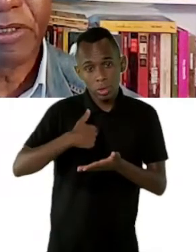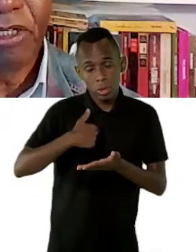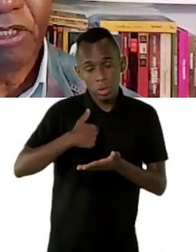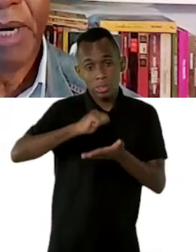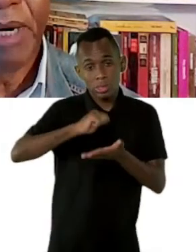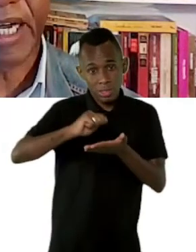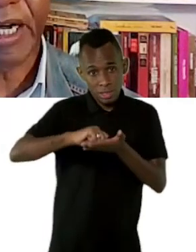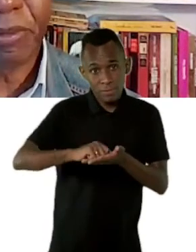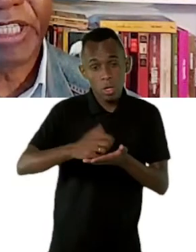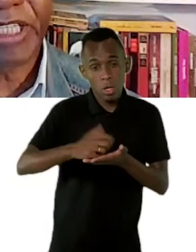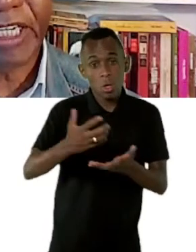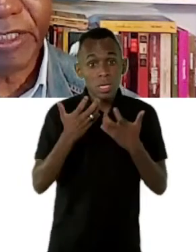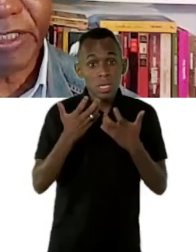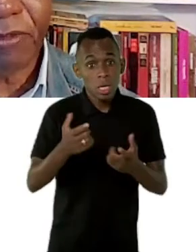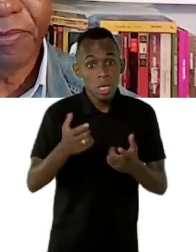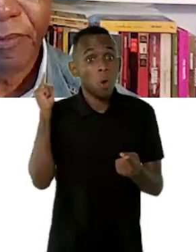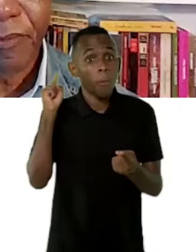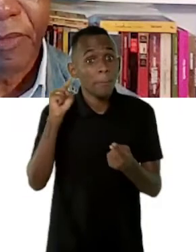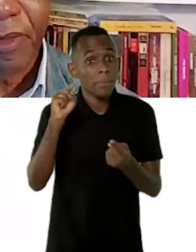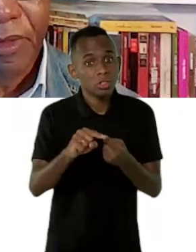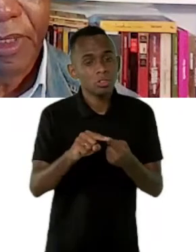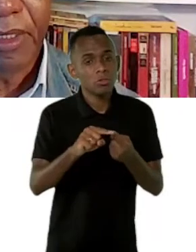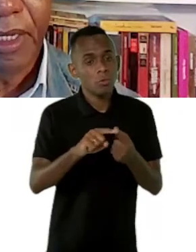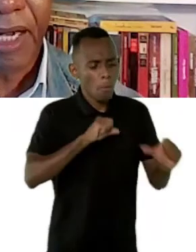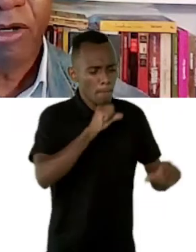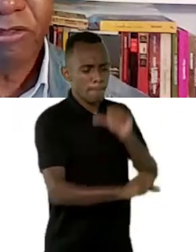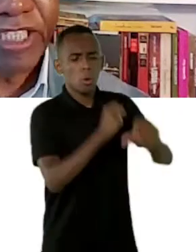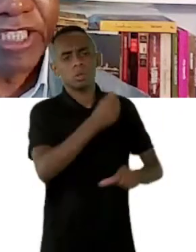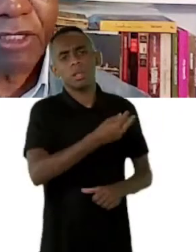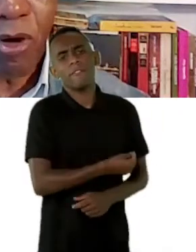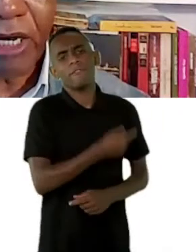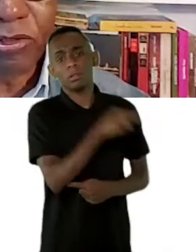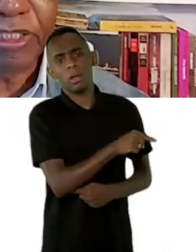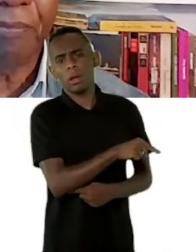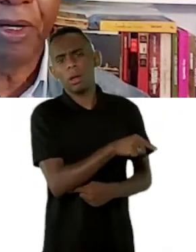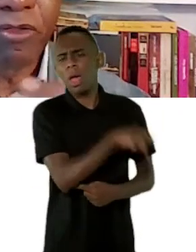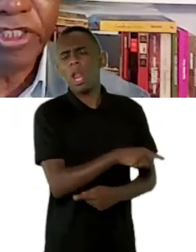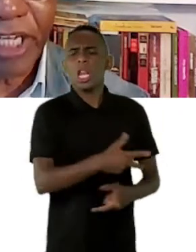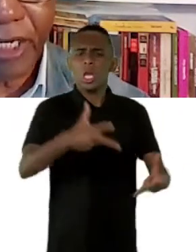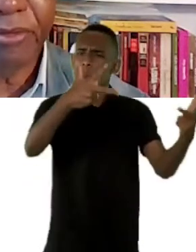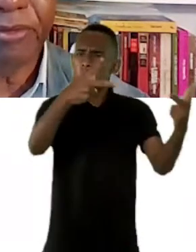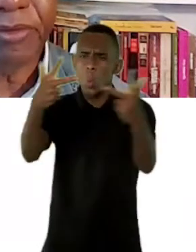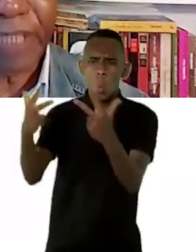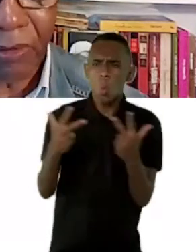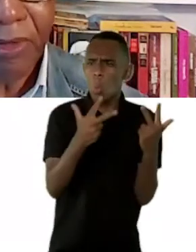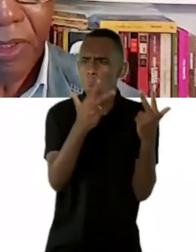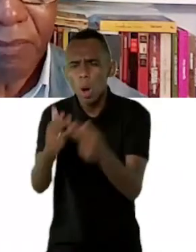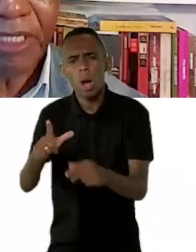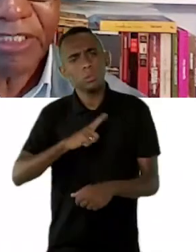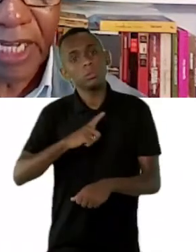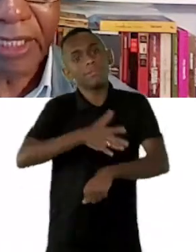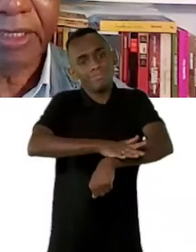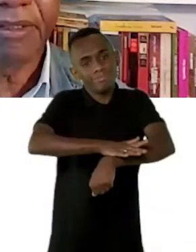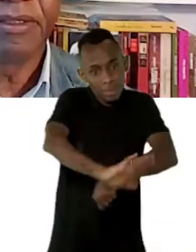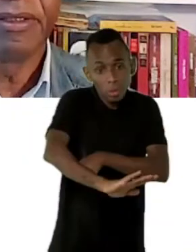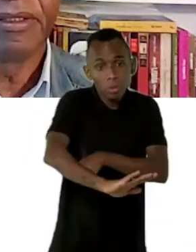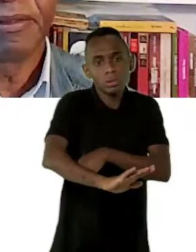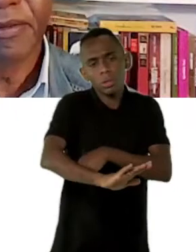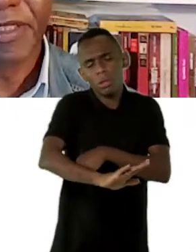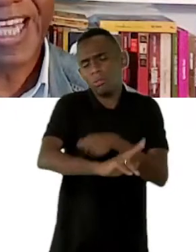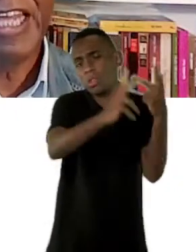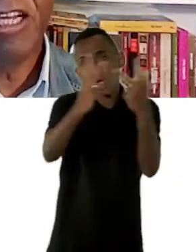sobre essa questão, né? A Carolina é um ser como qualquer outro, tem preconceito e tal, mas